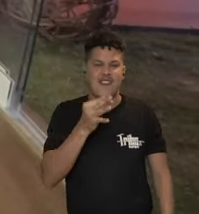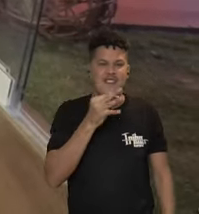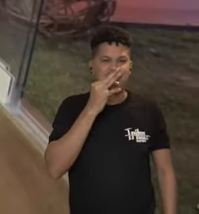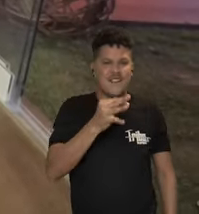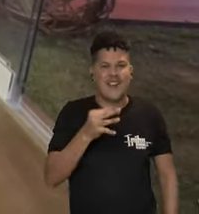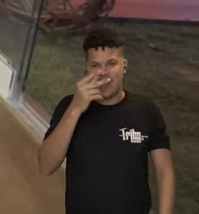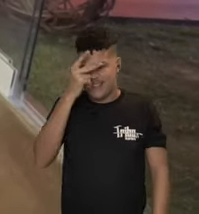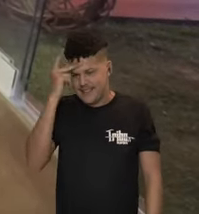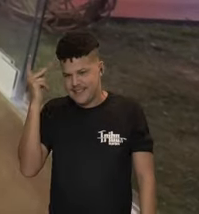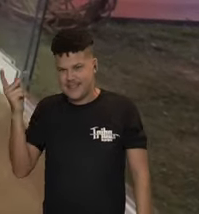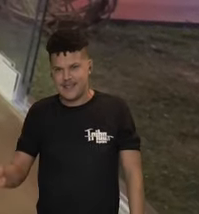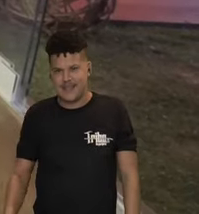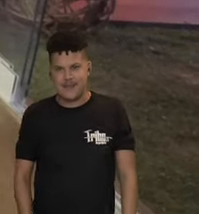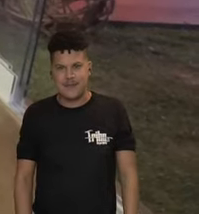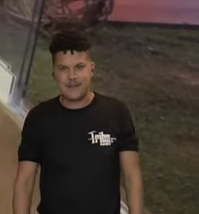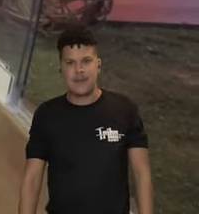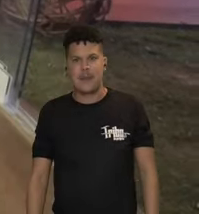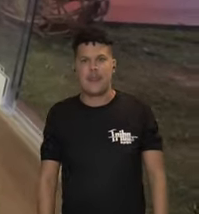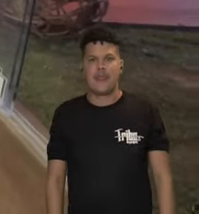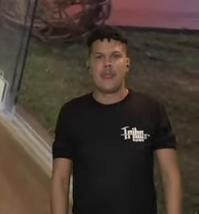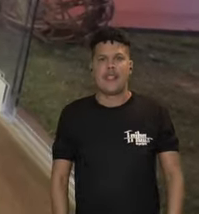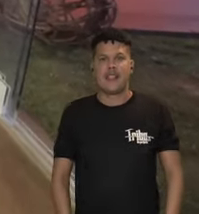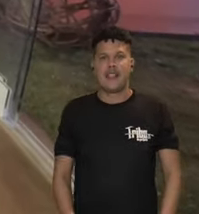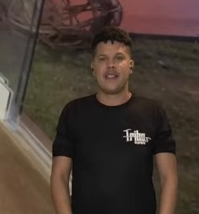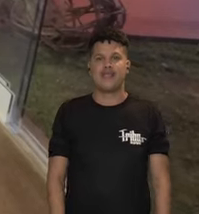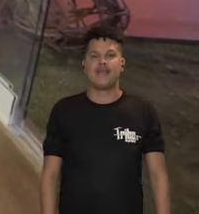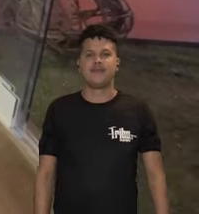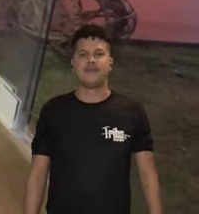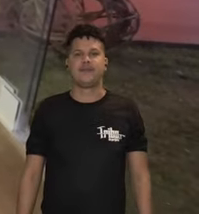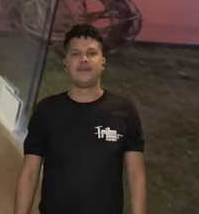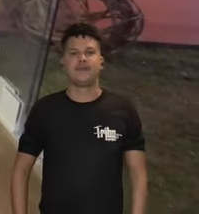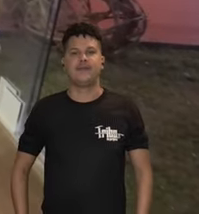falado. Os efeitos do longe.